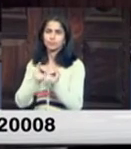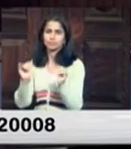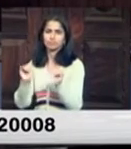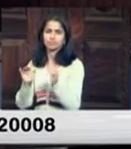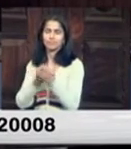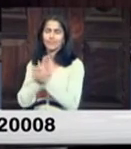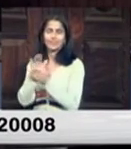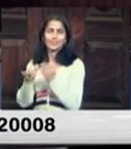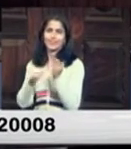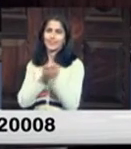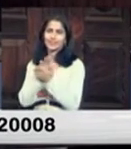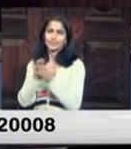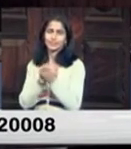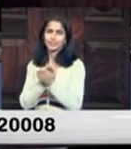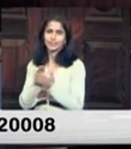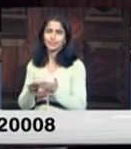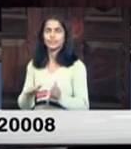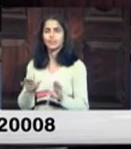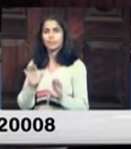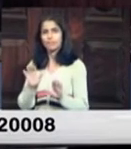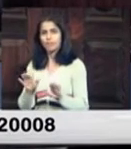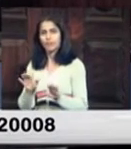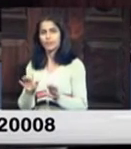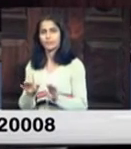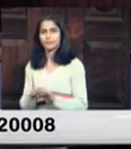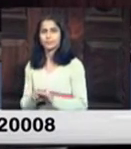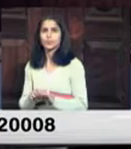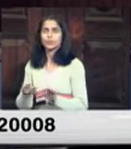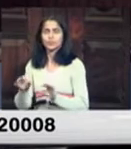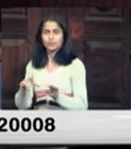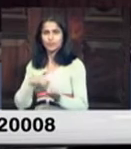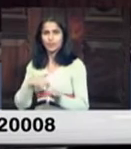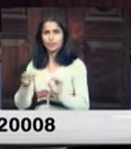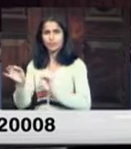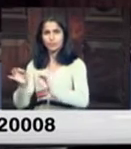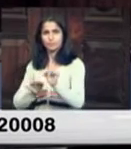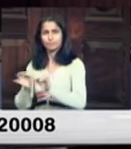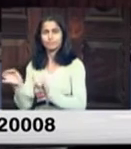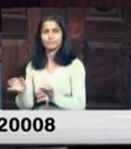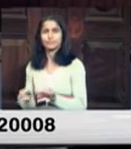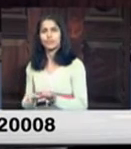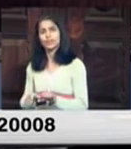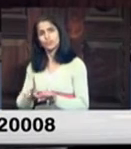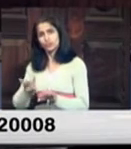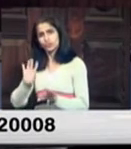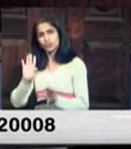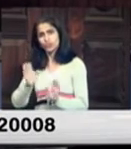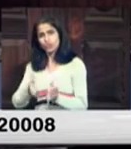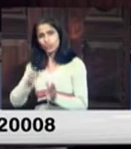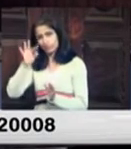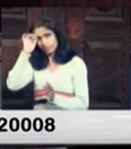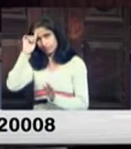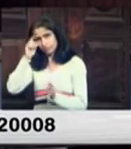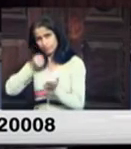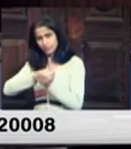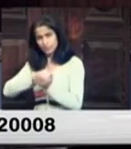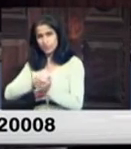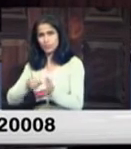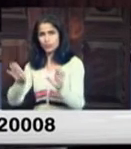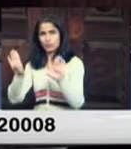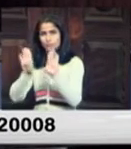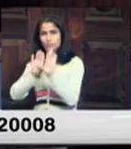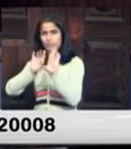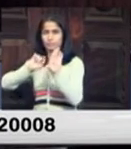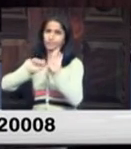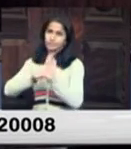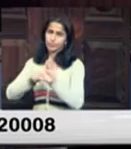escolares implicadas, mesmo com aquelas que, por esse planejamento, estão condenadas ao fechamento, à extinção no